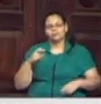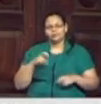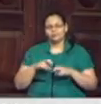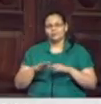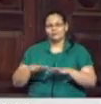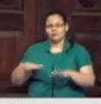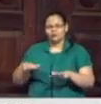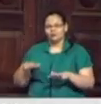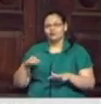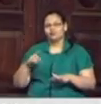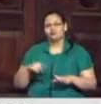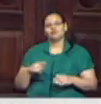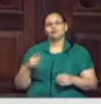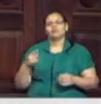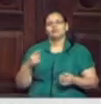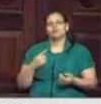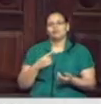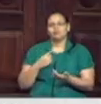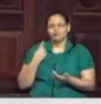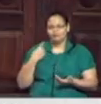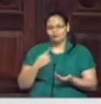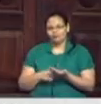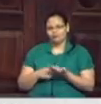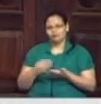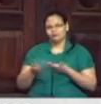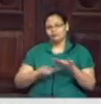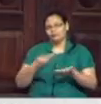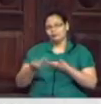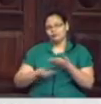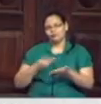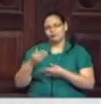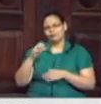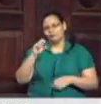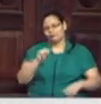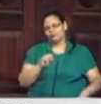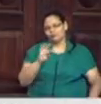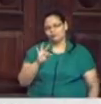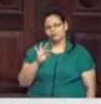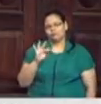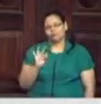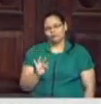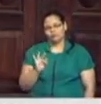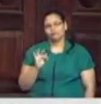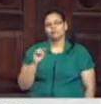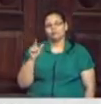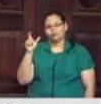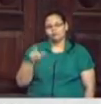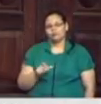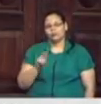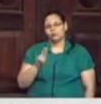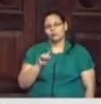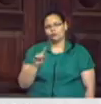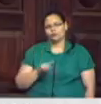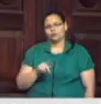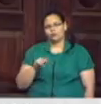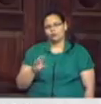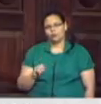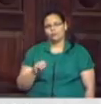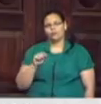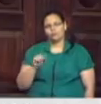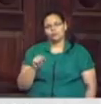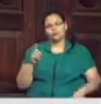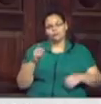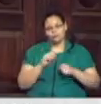STF não chegar a um bom termo, eu vou chamar o deputado Luiz Paulo para que a gente também possa fazer um decreto legislativo e